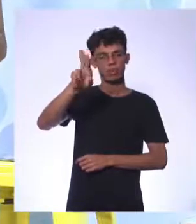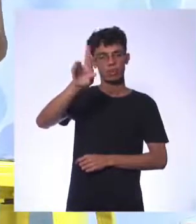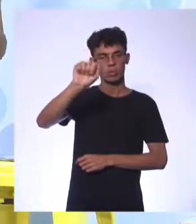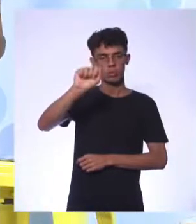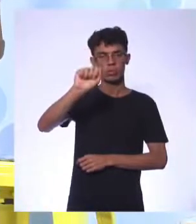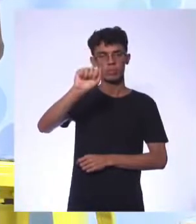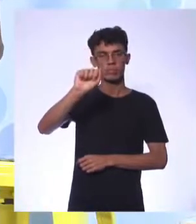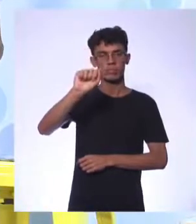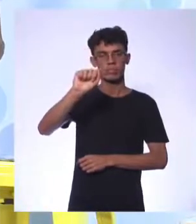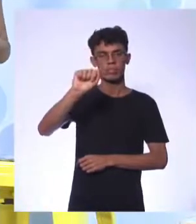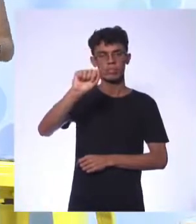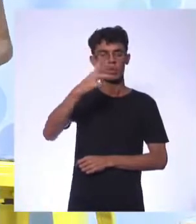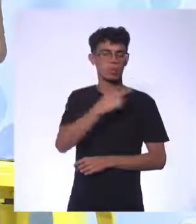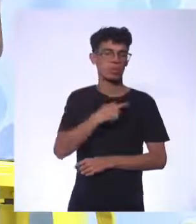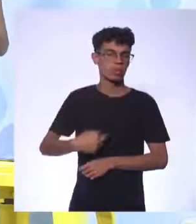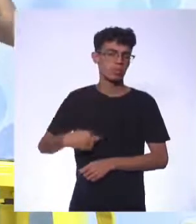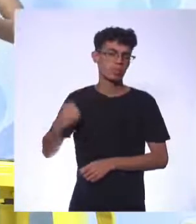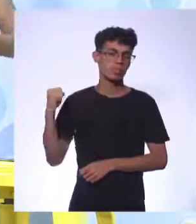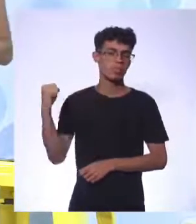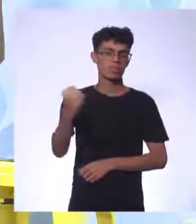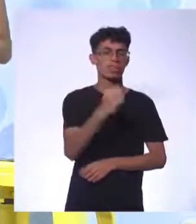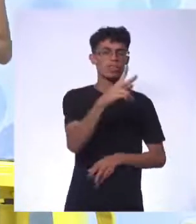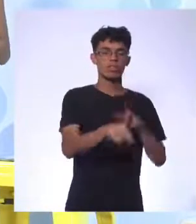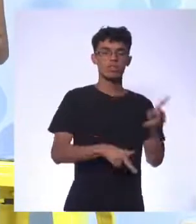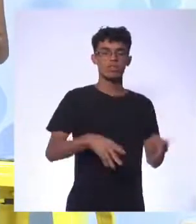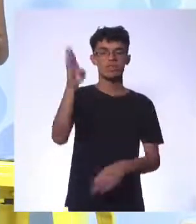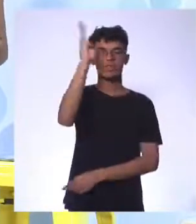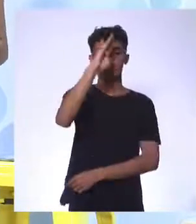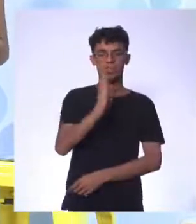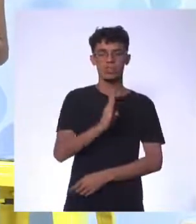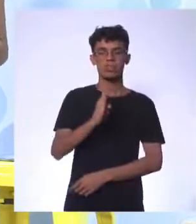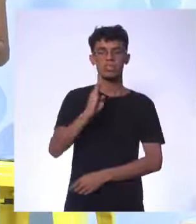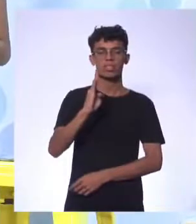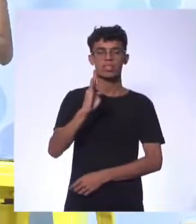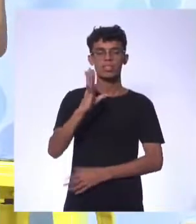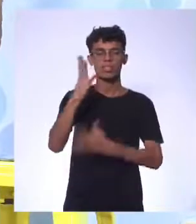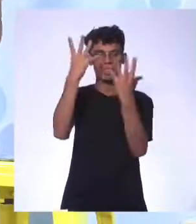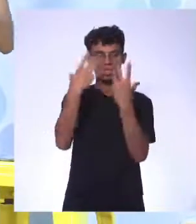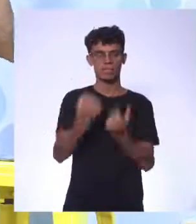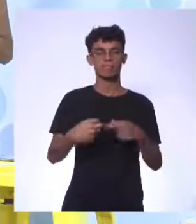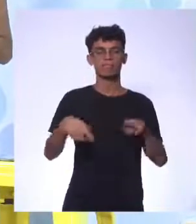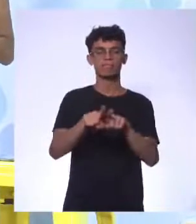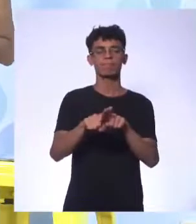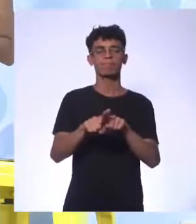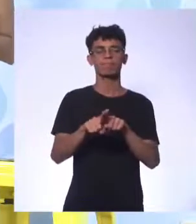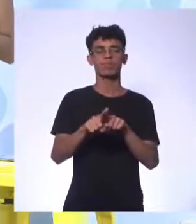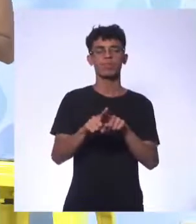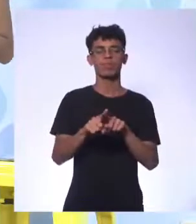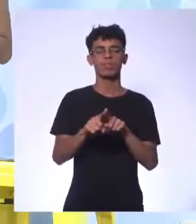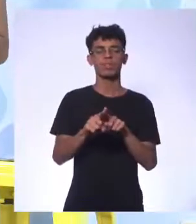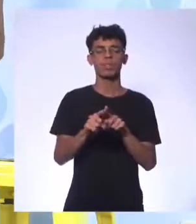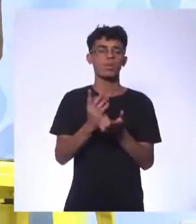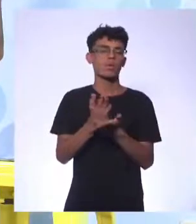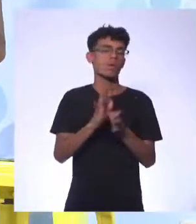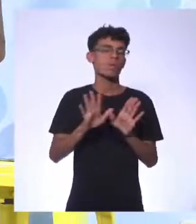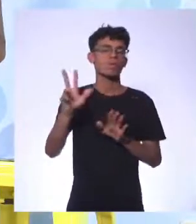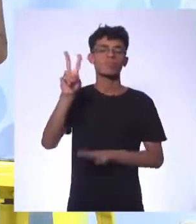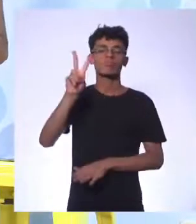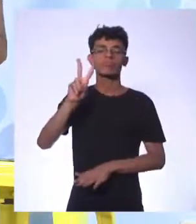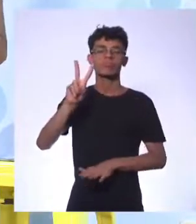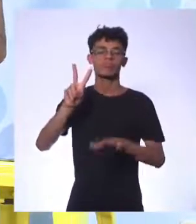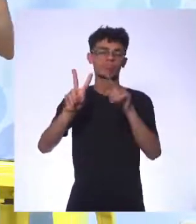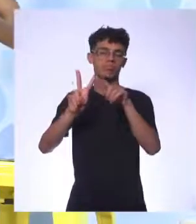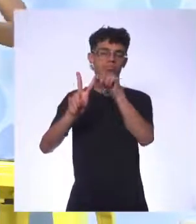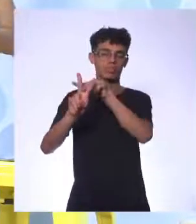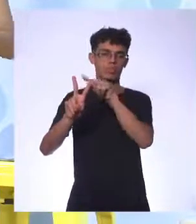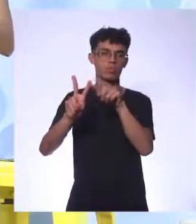de defender e que a população brasileira abraçasse aí. Só para a gente terminar a análise da imagem, o último elemento